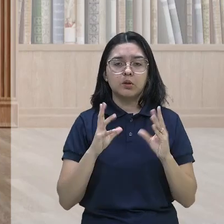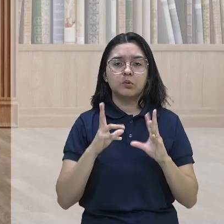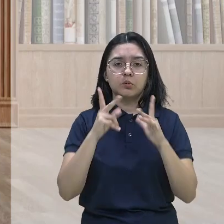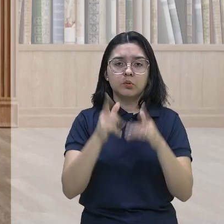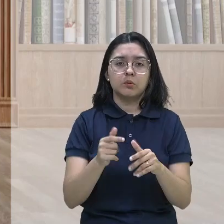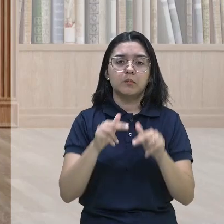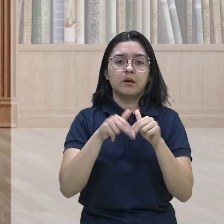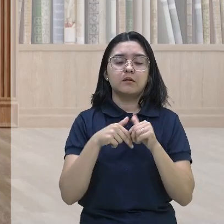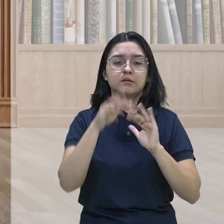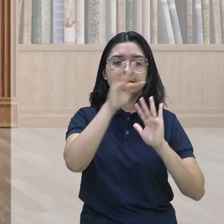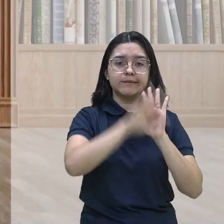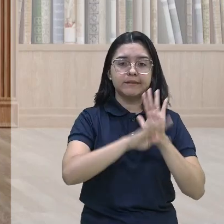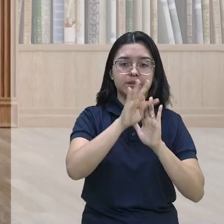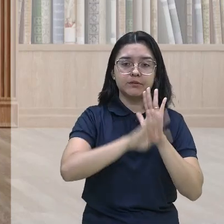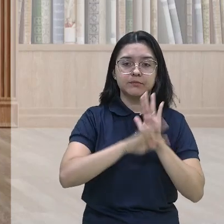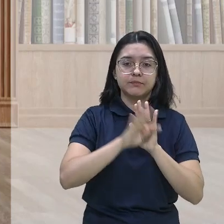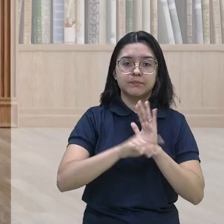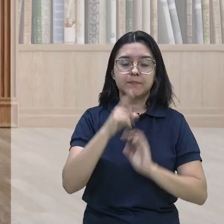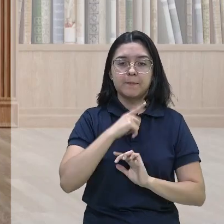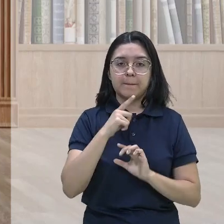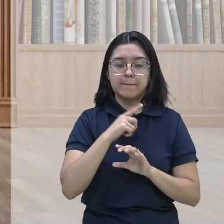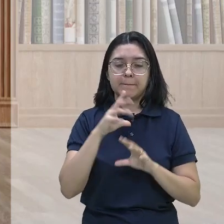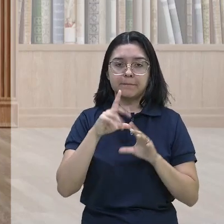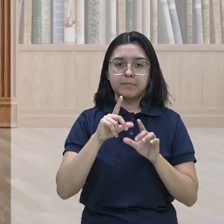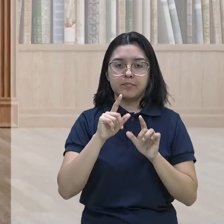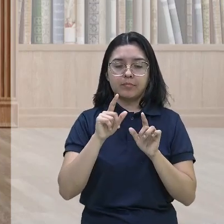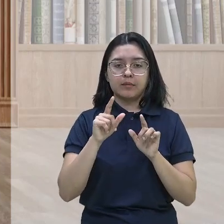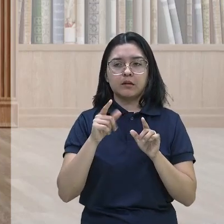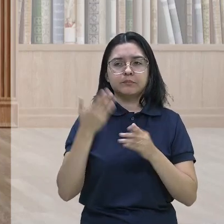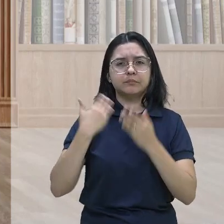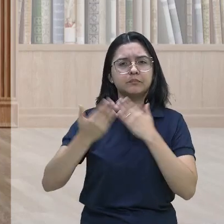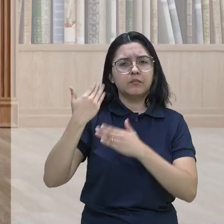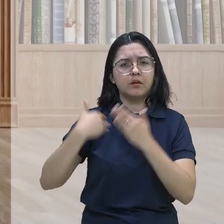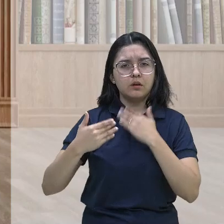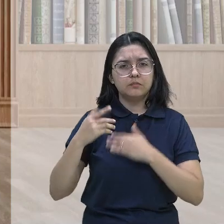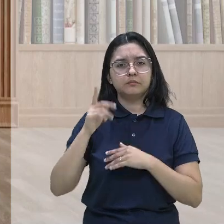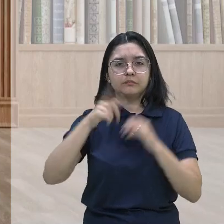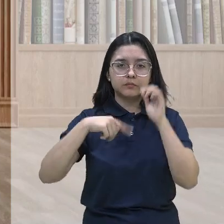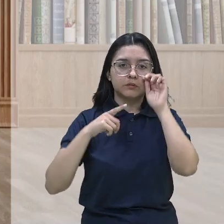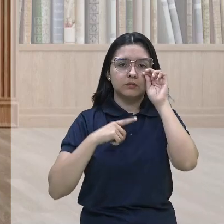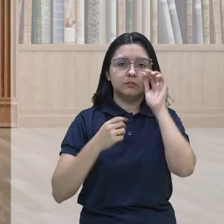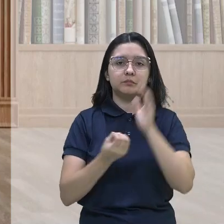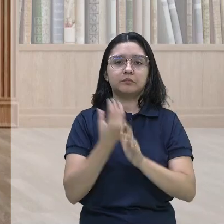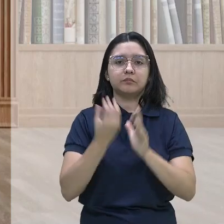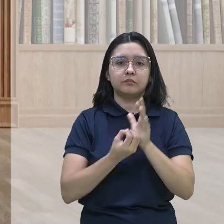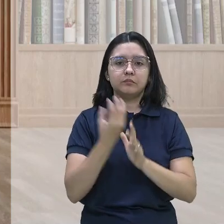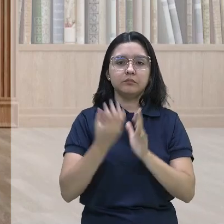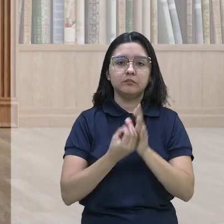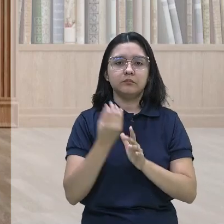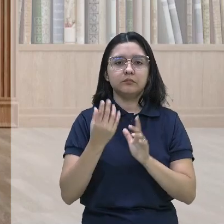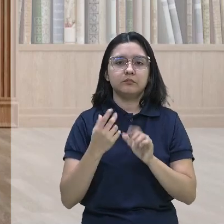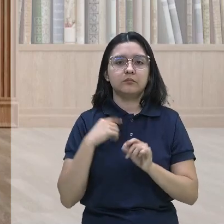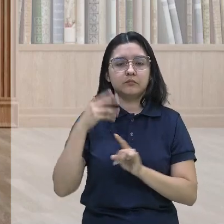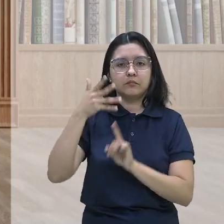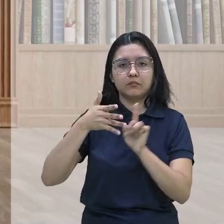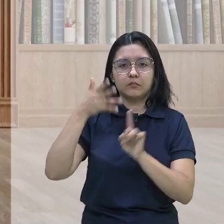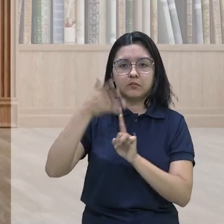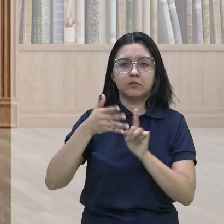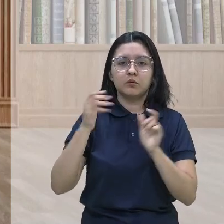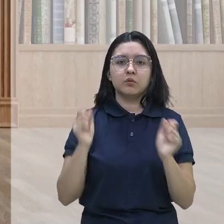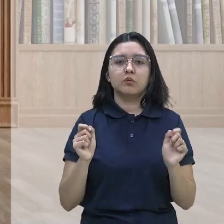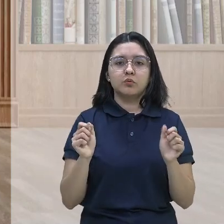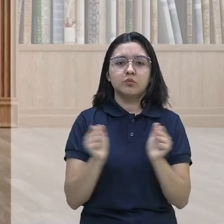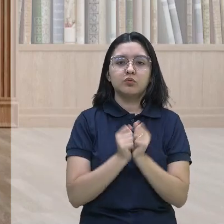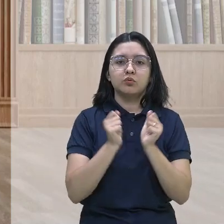esses textos nós vamos ter o acompanhamento. Na antiguidade, eles eram produzidos para serem declamados acompanhados